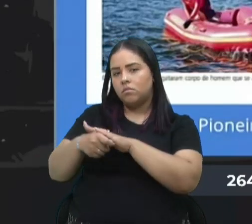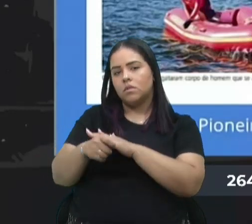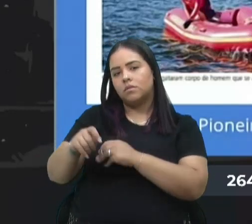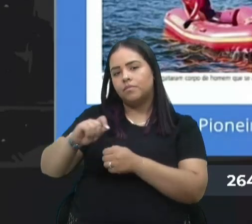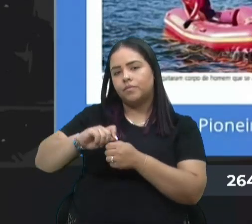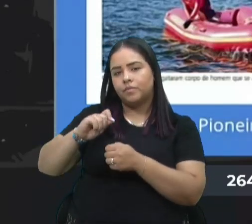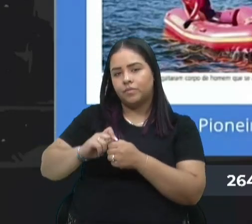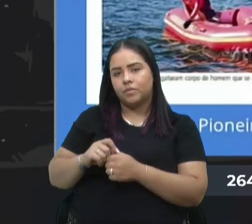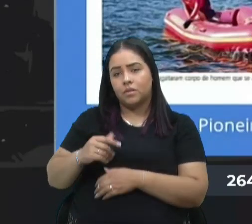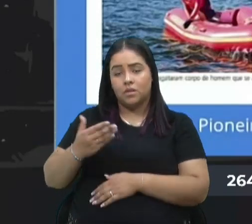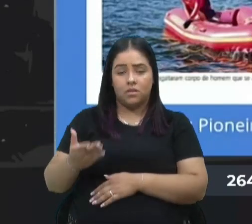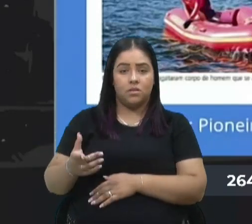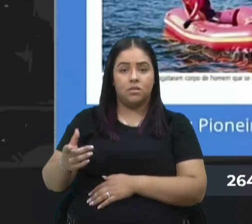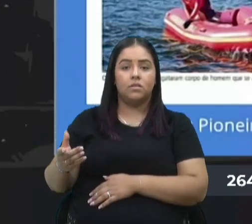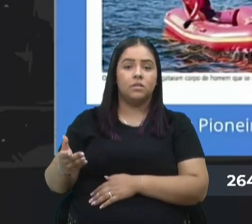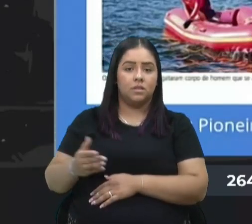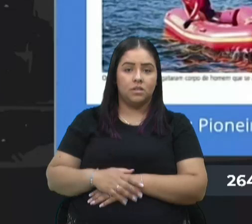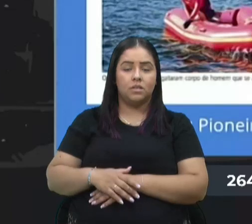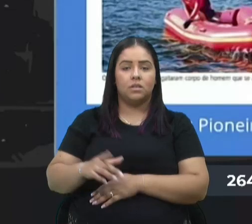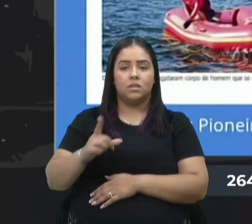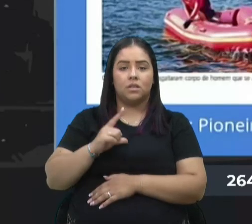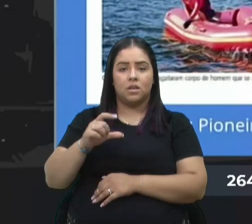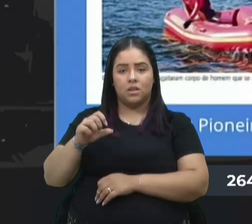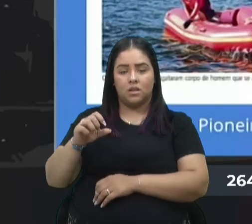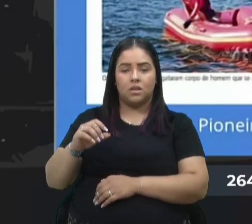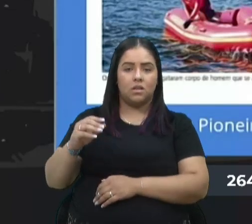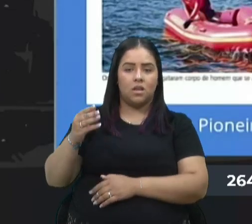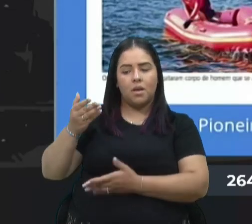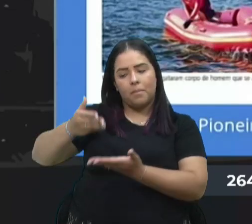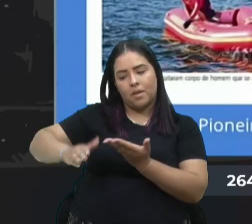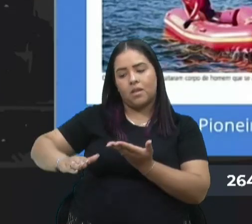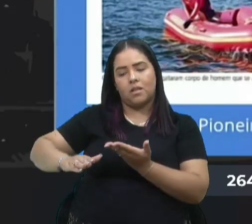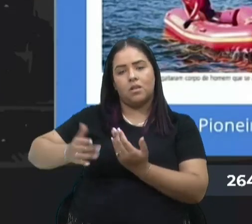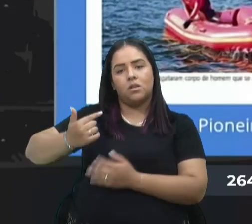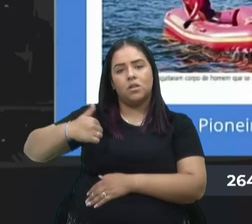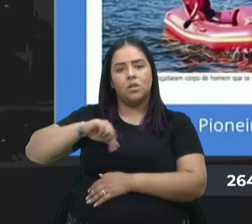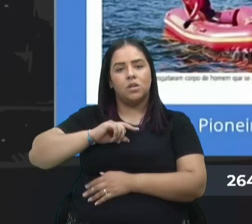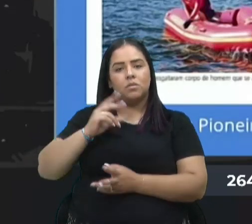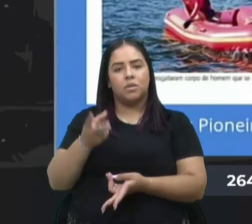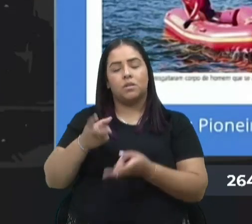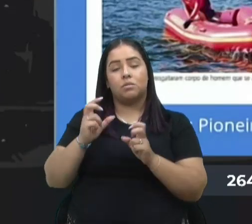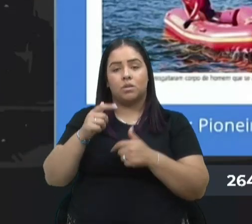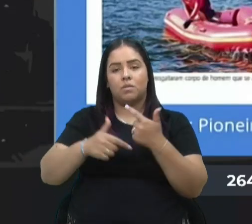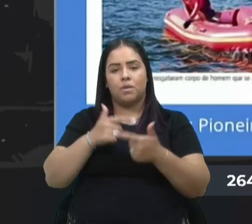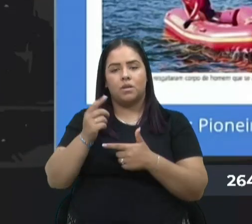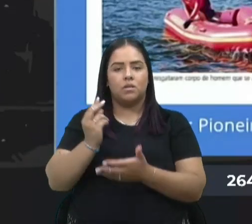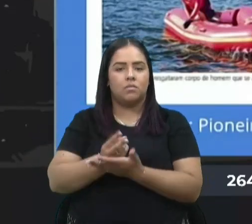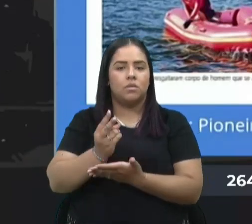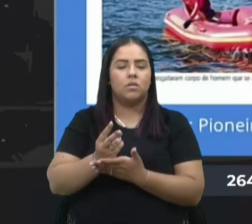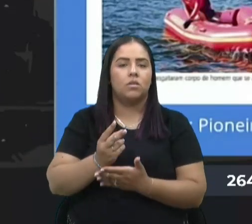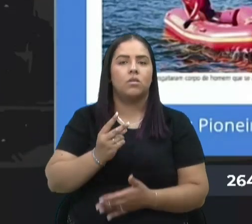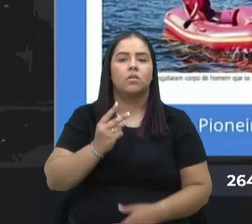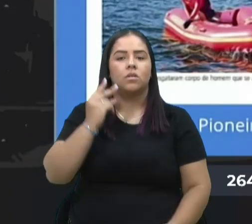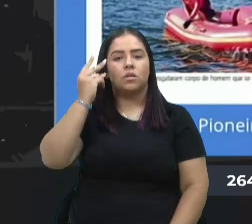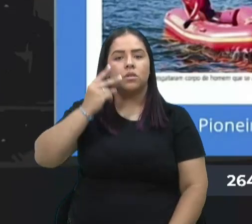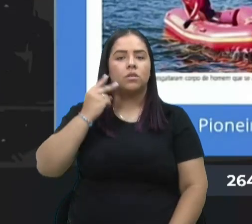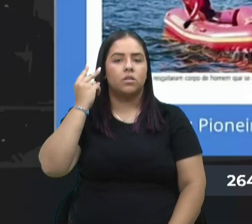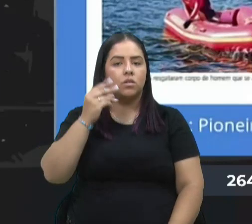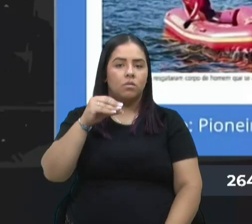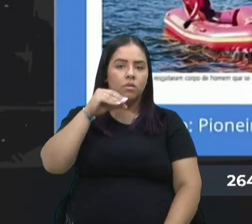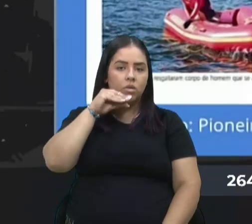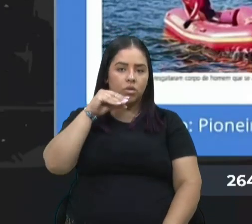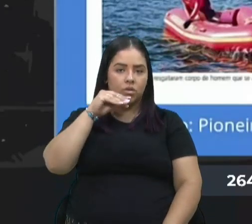feito. E tem a depredação. Agora, eu vejo o trabalho aqui, incansável, do vereador